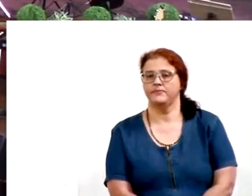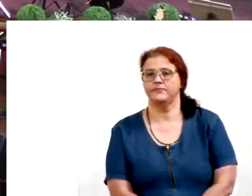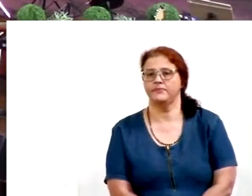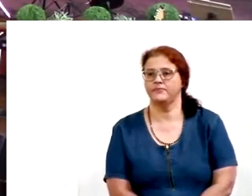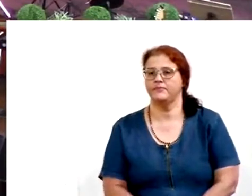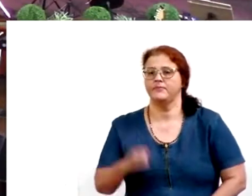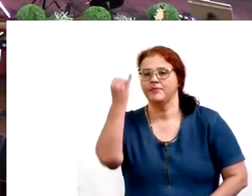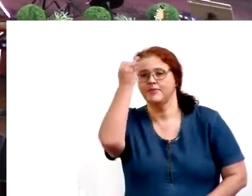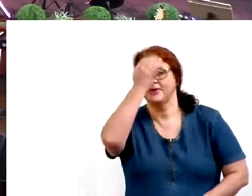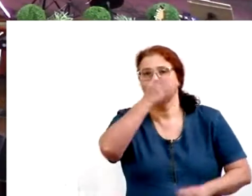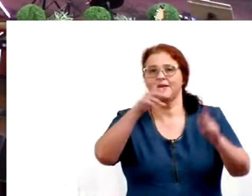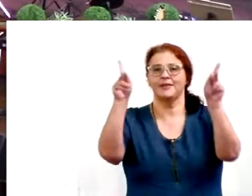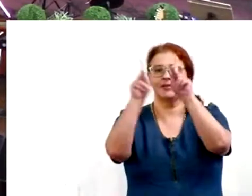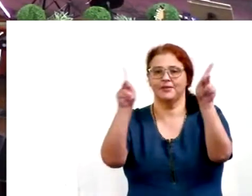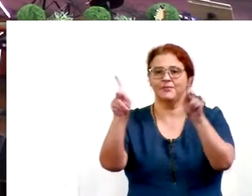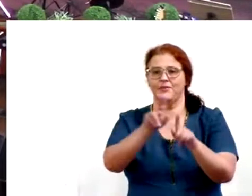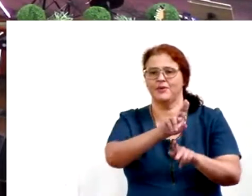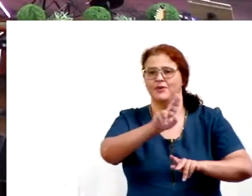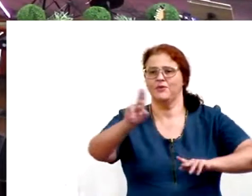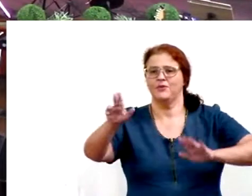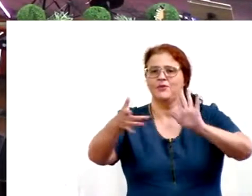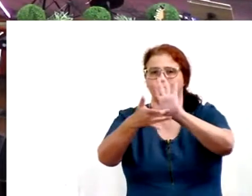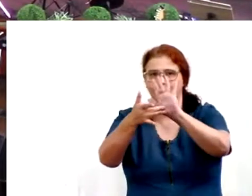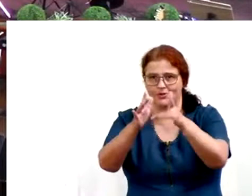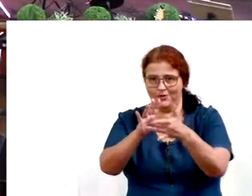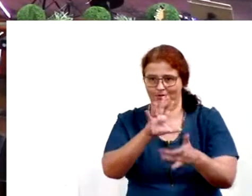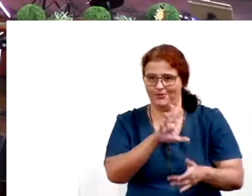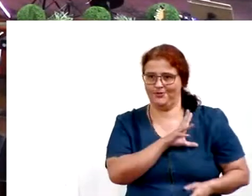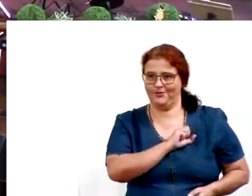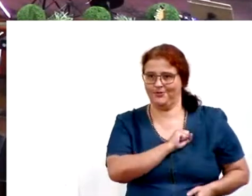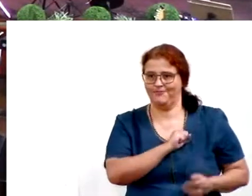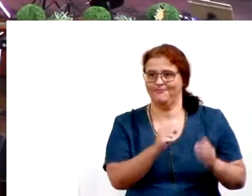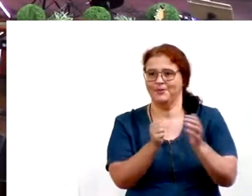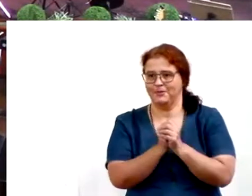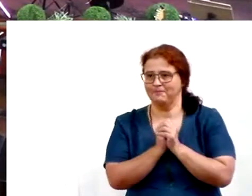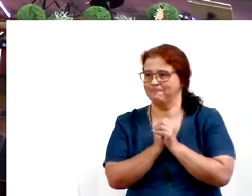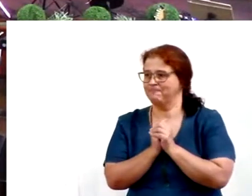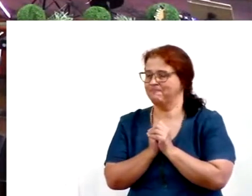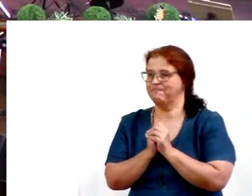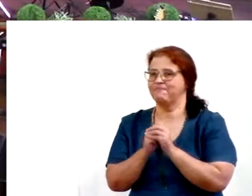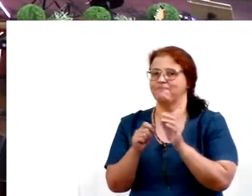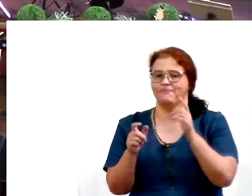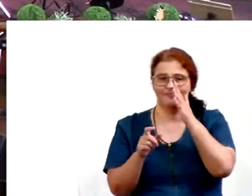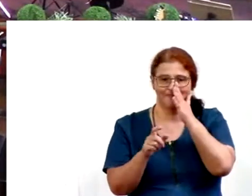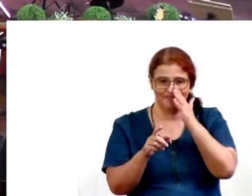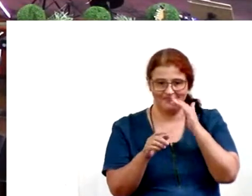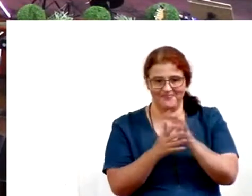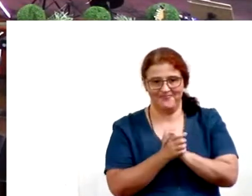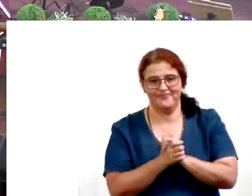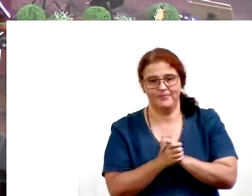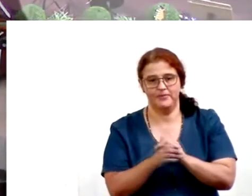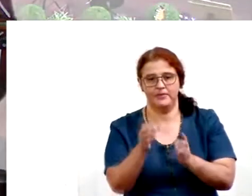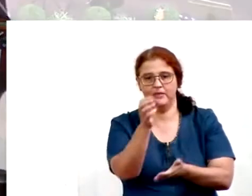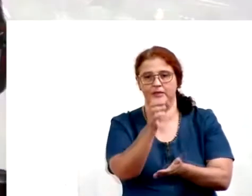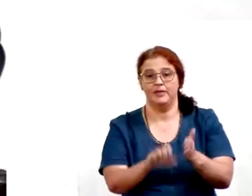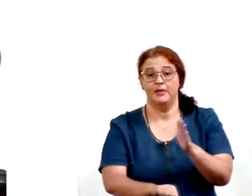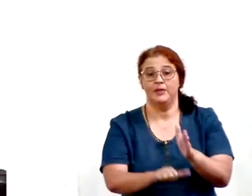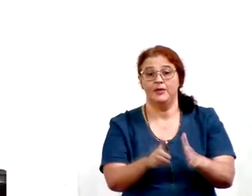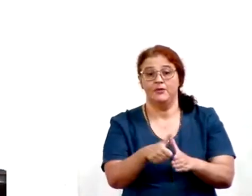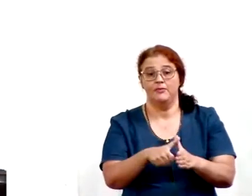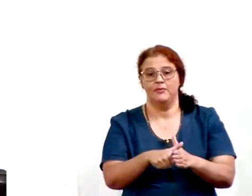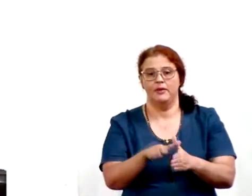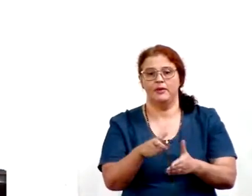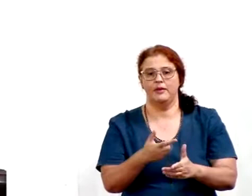Graça e paz no nome de Jesus, irmãos. Abra sua Bíblia na primeira carta de Paulo aos Coríntios, no